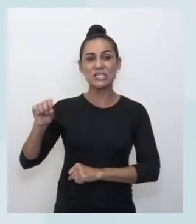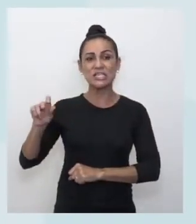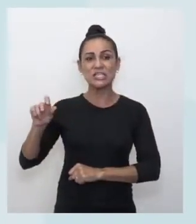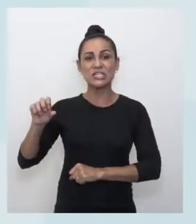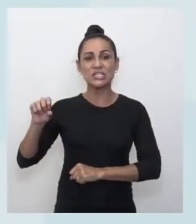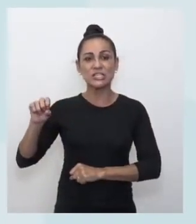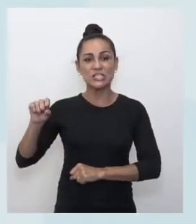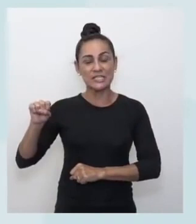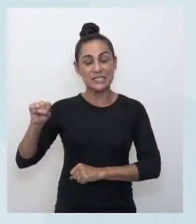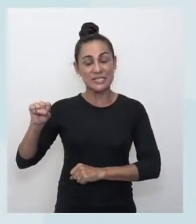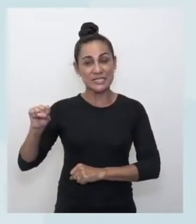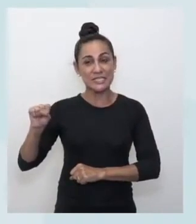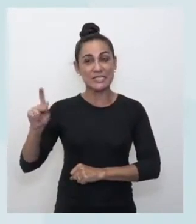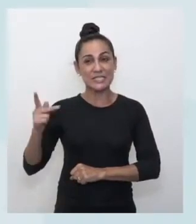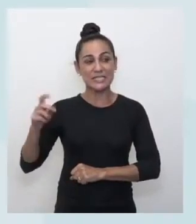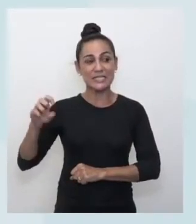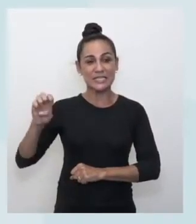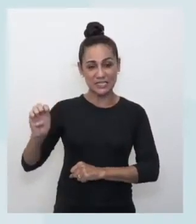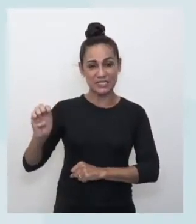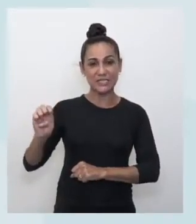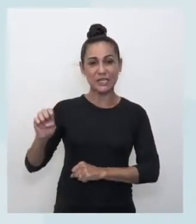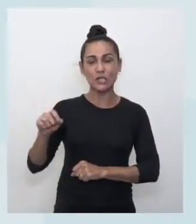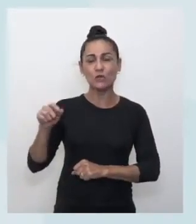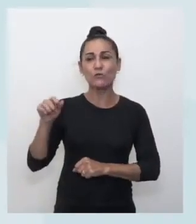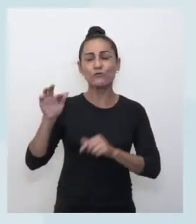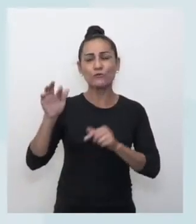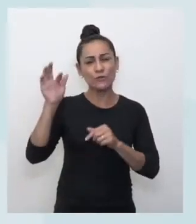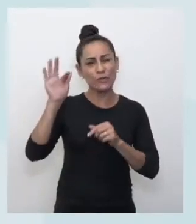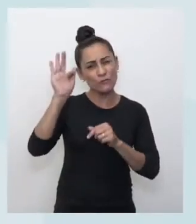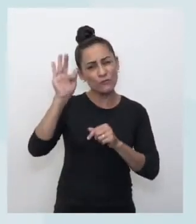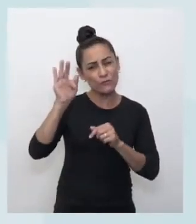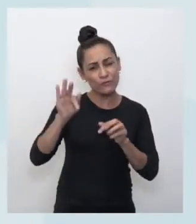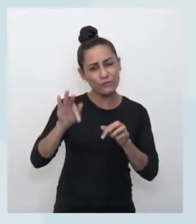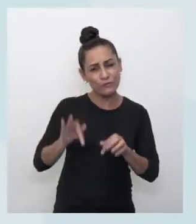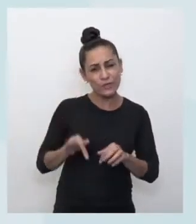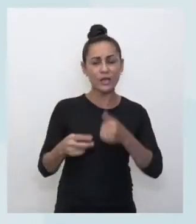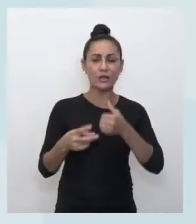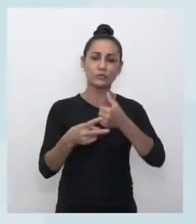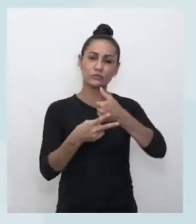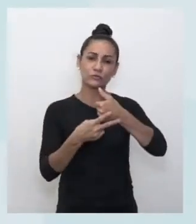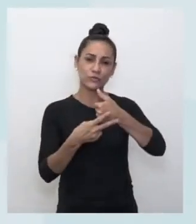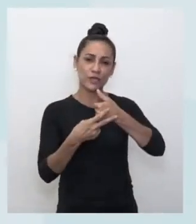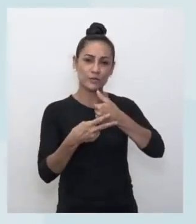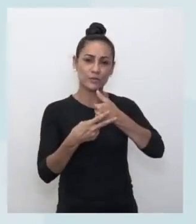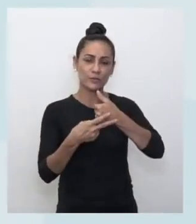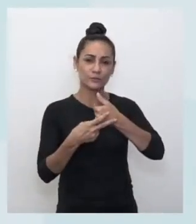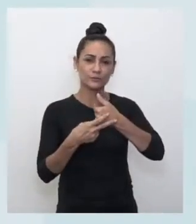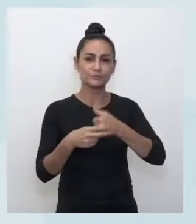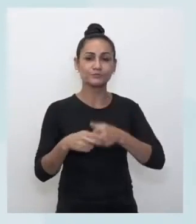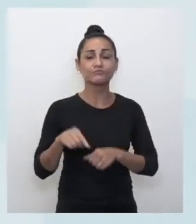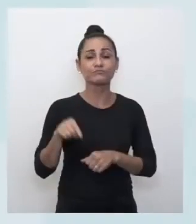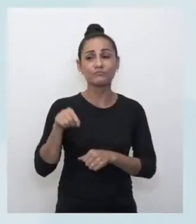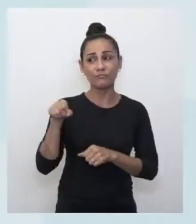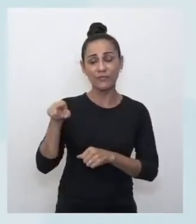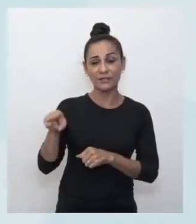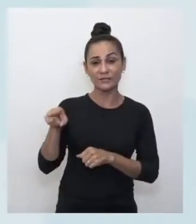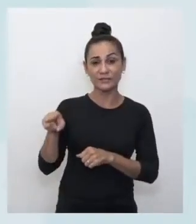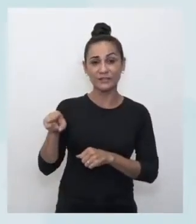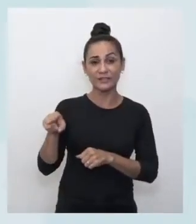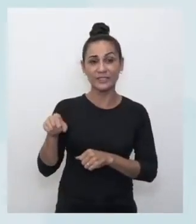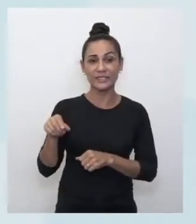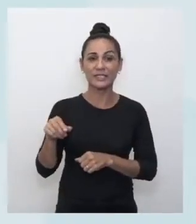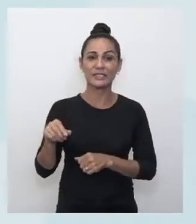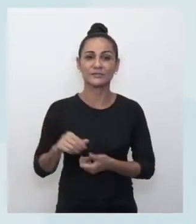vou precisar daquele S lá no final do verbo. Daqui a pouco a gente vai ver direitinho. Aqui, ele só falou,